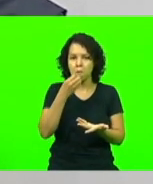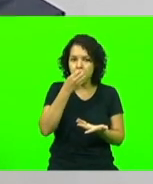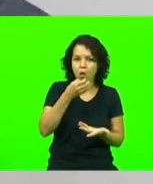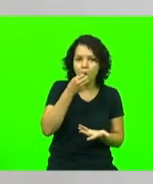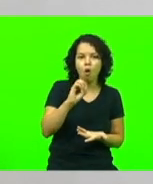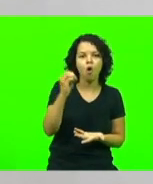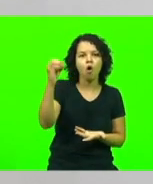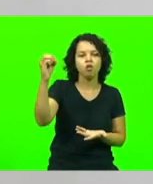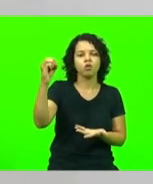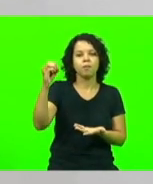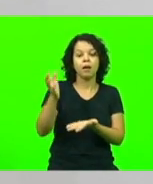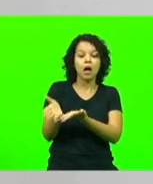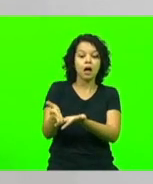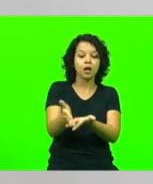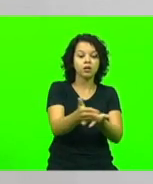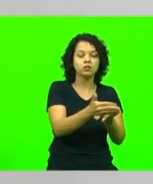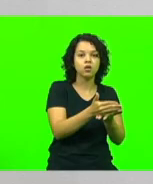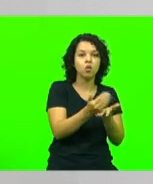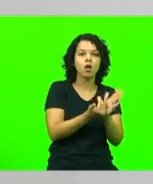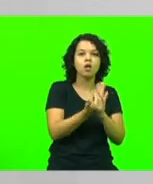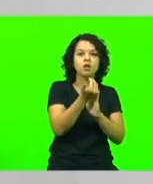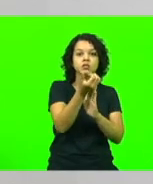arrecadação cresceu 6.